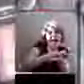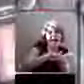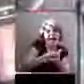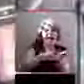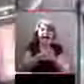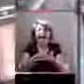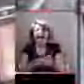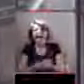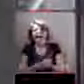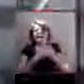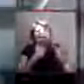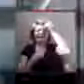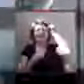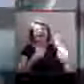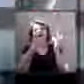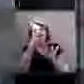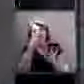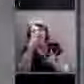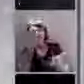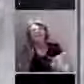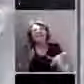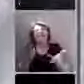É muito parecida.